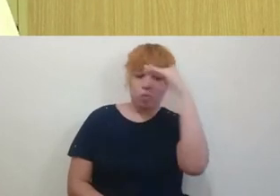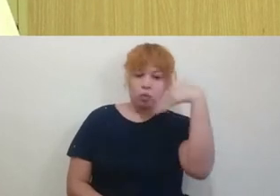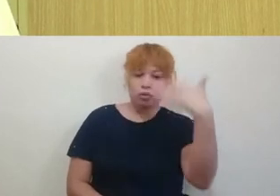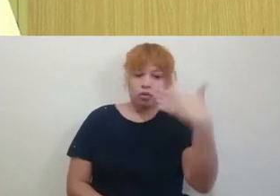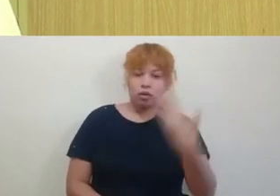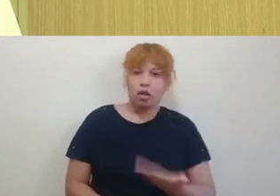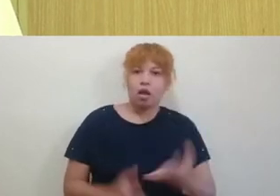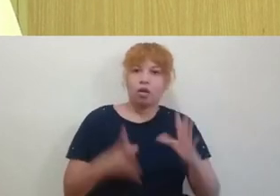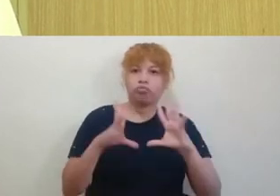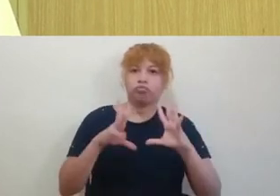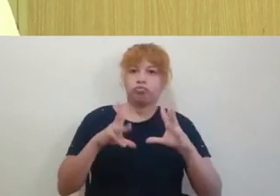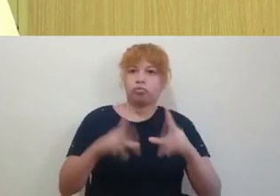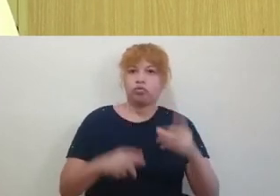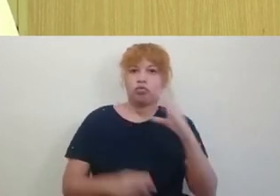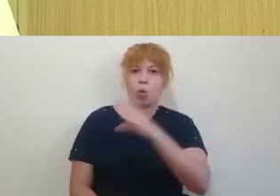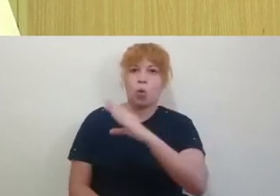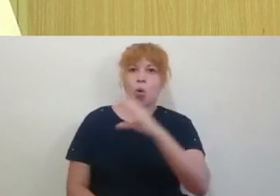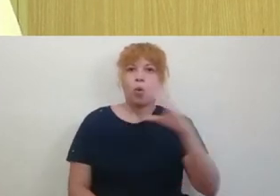numa pandemia